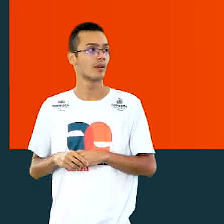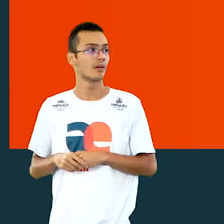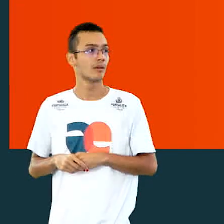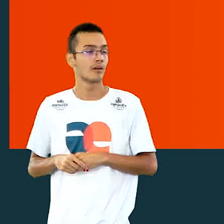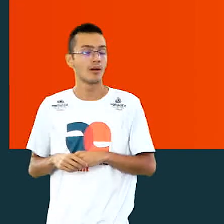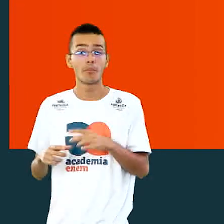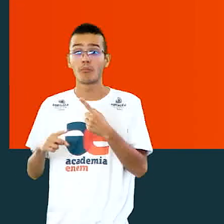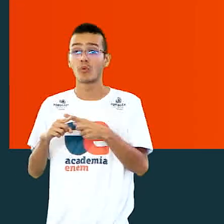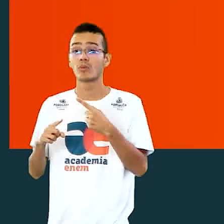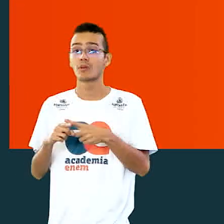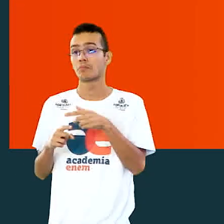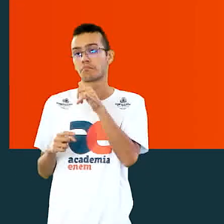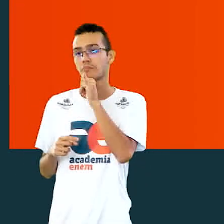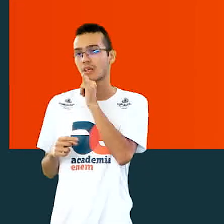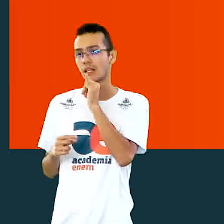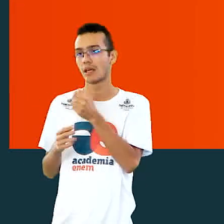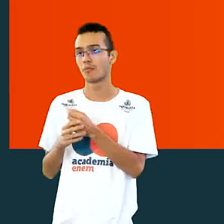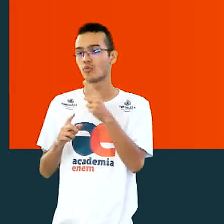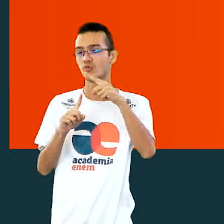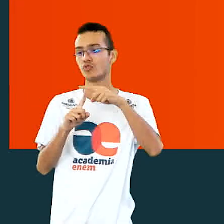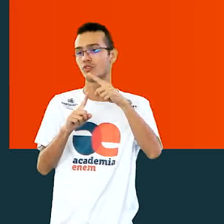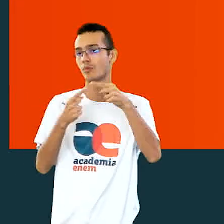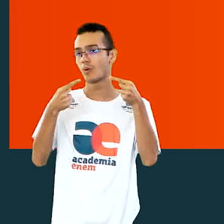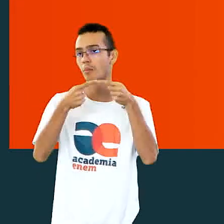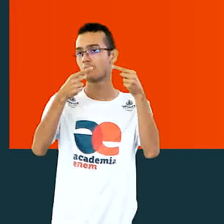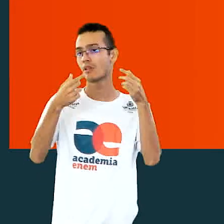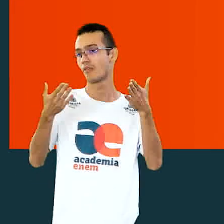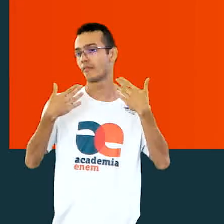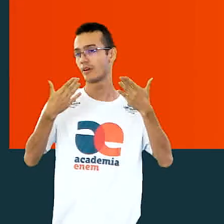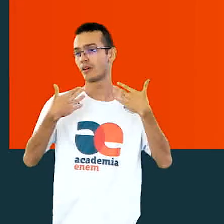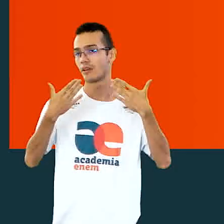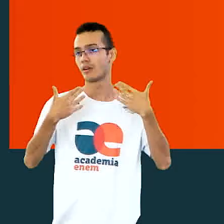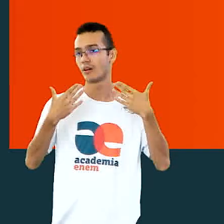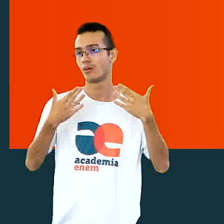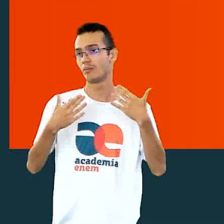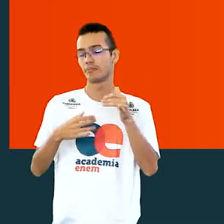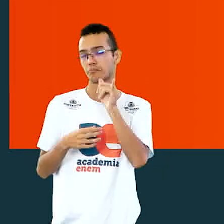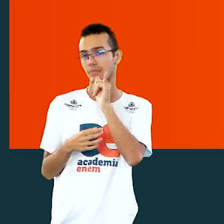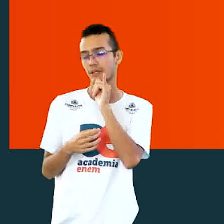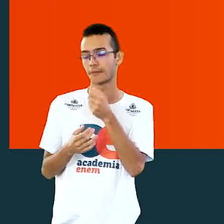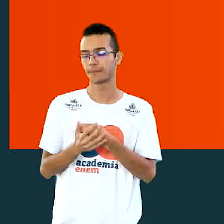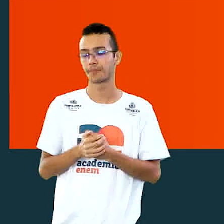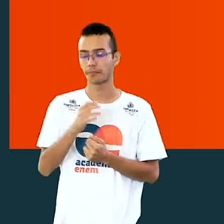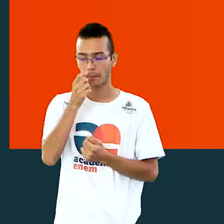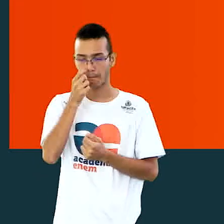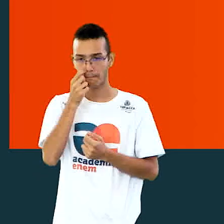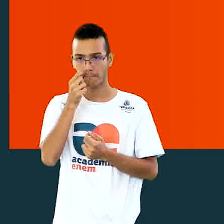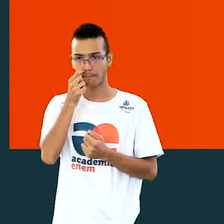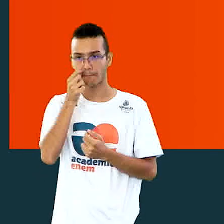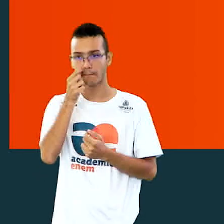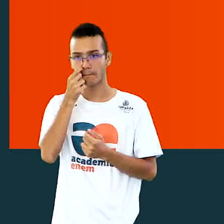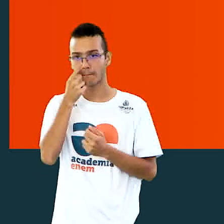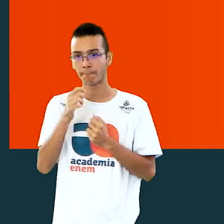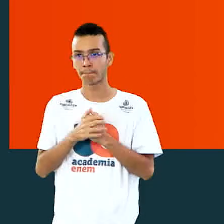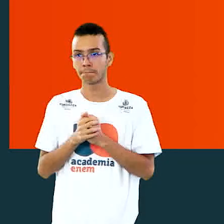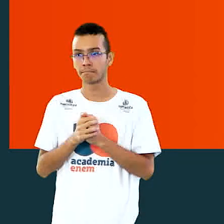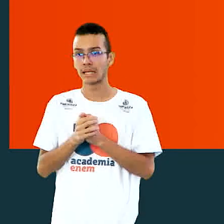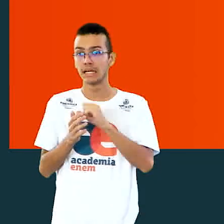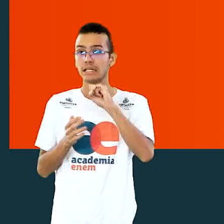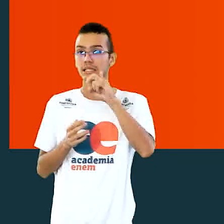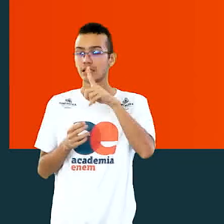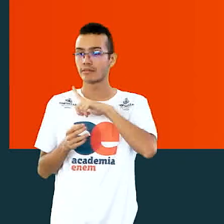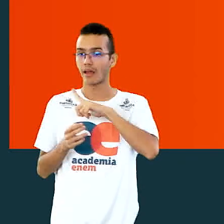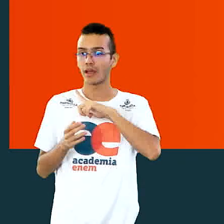na verão, se eu colocar um disjuntor limitando a corrente à situação